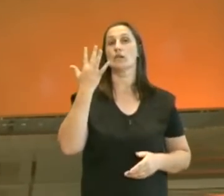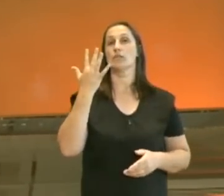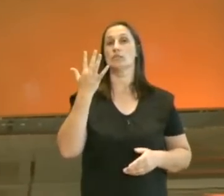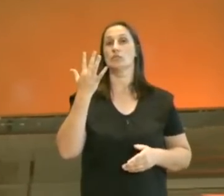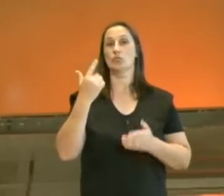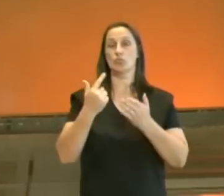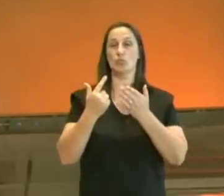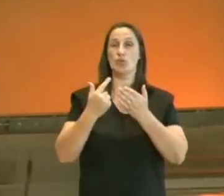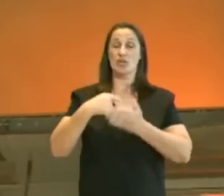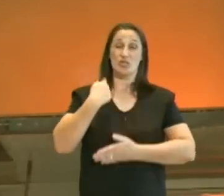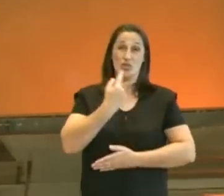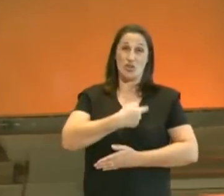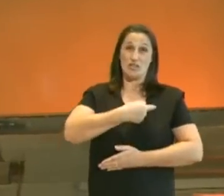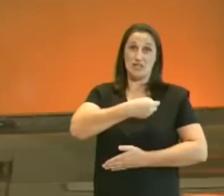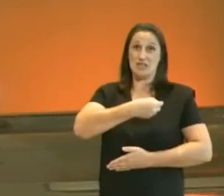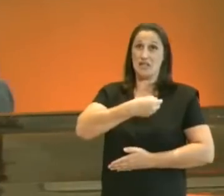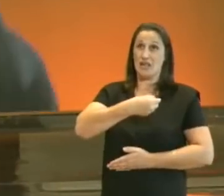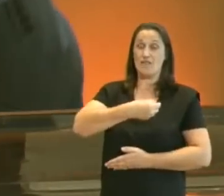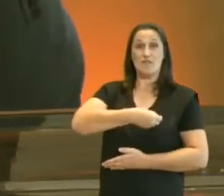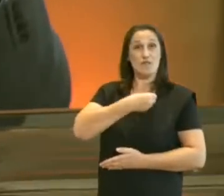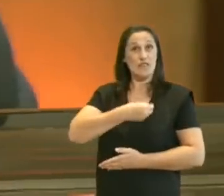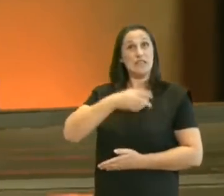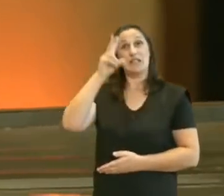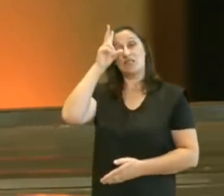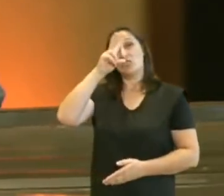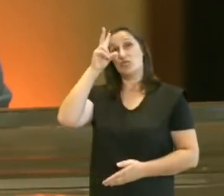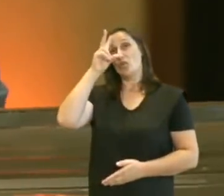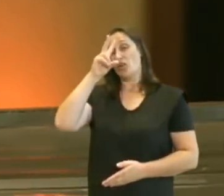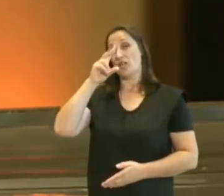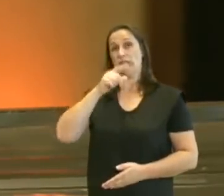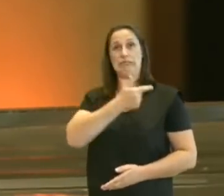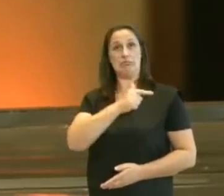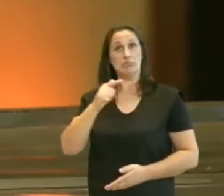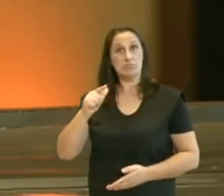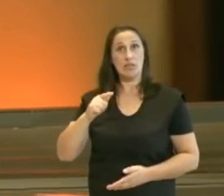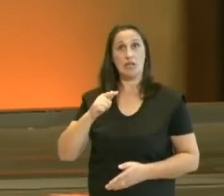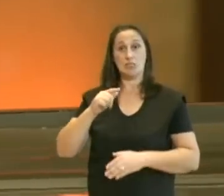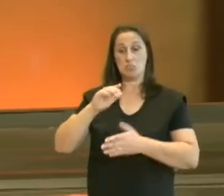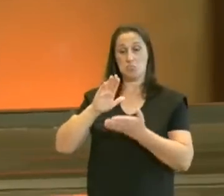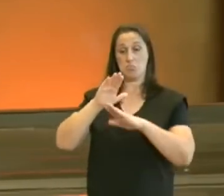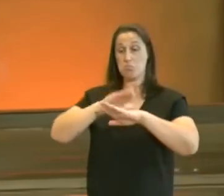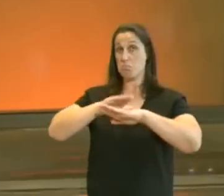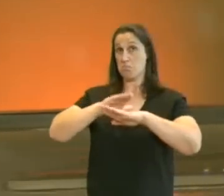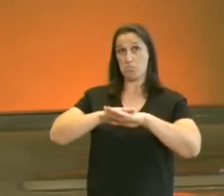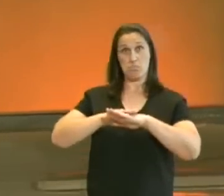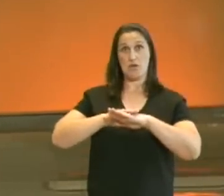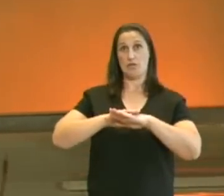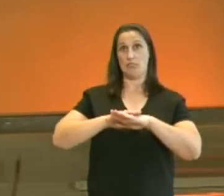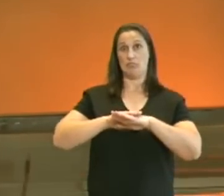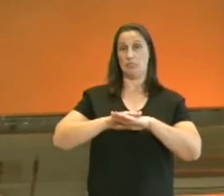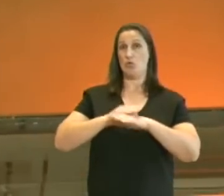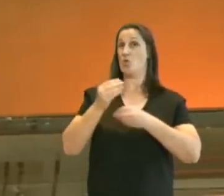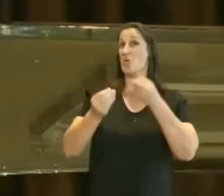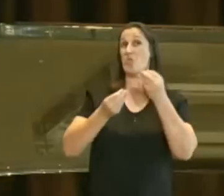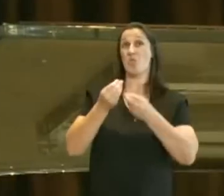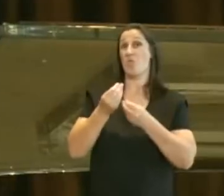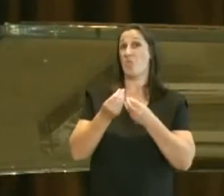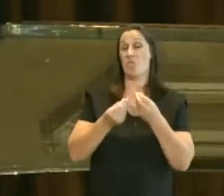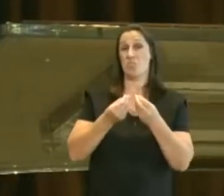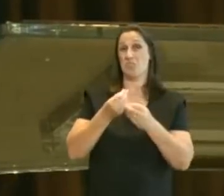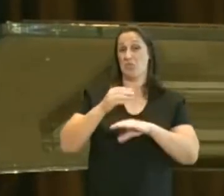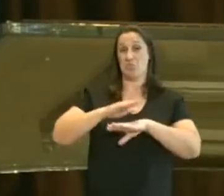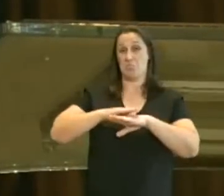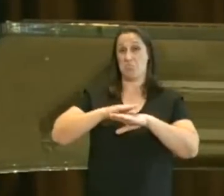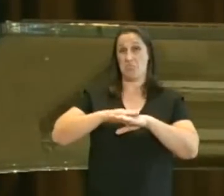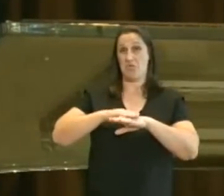mão, porque na nossa mão ele continua selado, na nossa mão eu não tenho como mexer nele, na